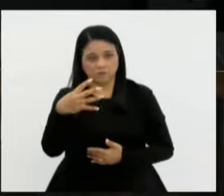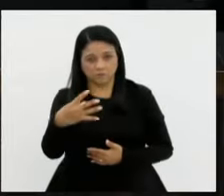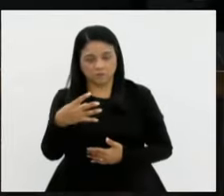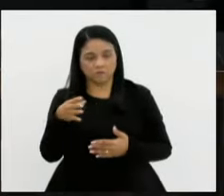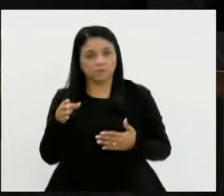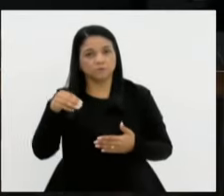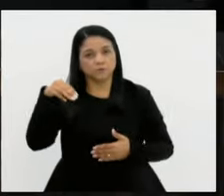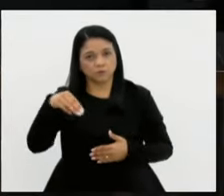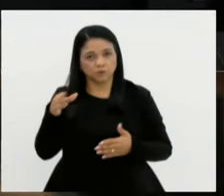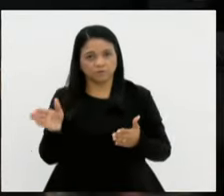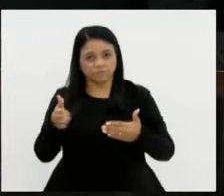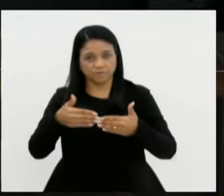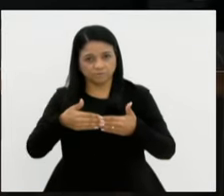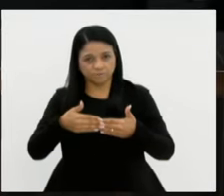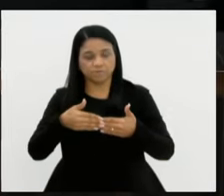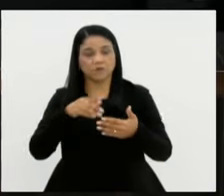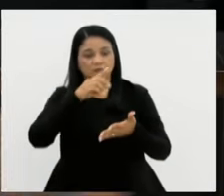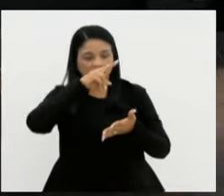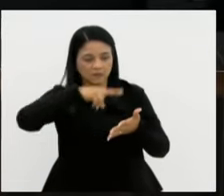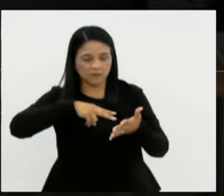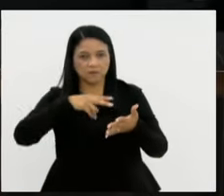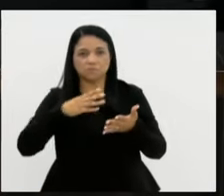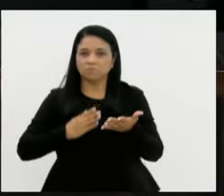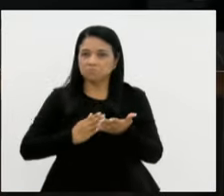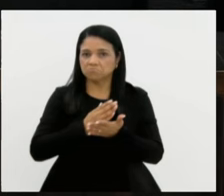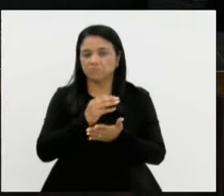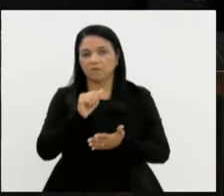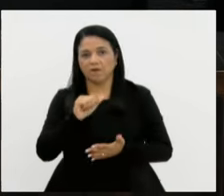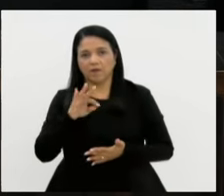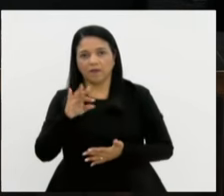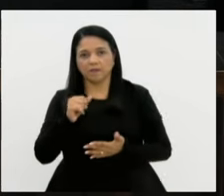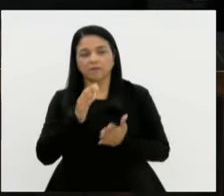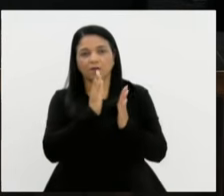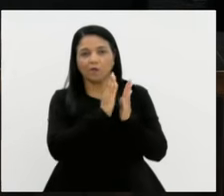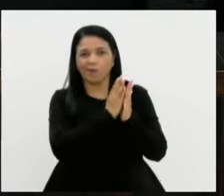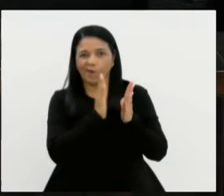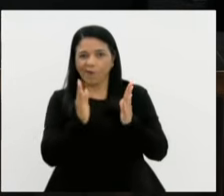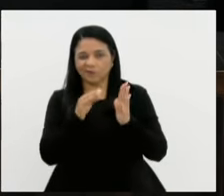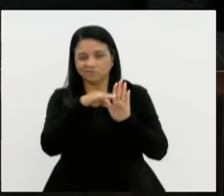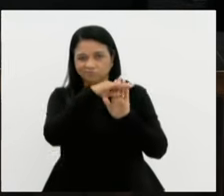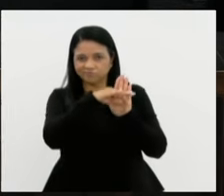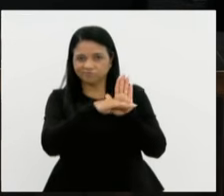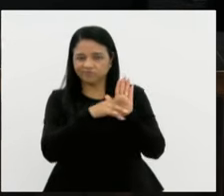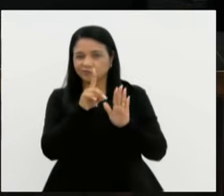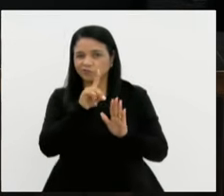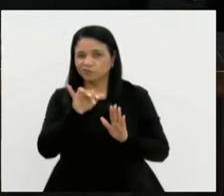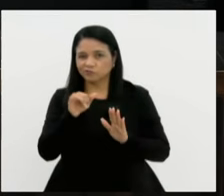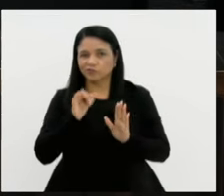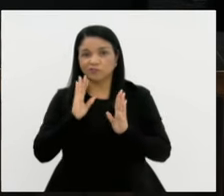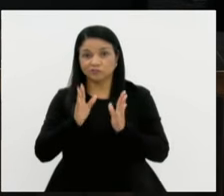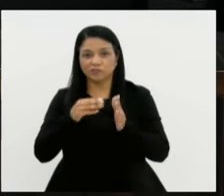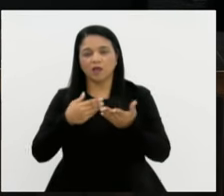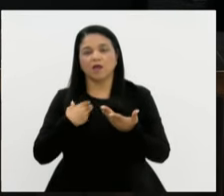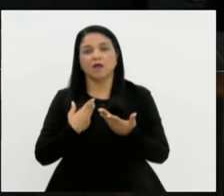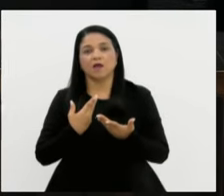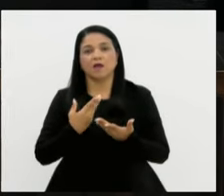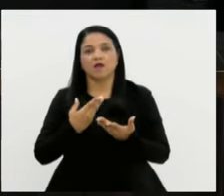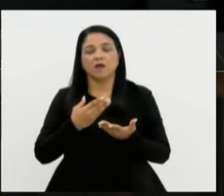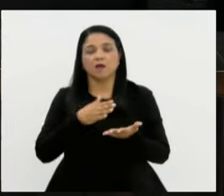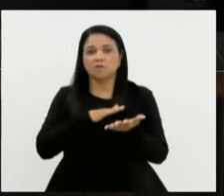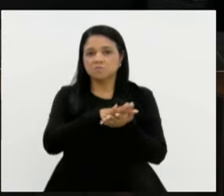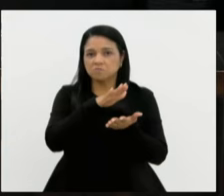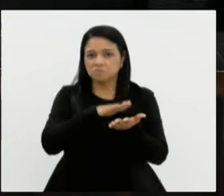Fred Pacheco. Lida e aprovada a ata, passa-se a ordem do dia. Gostaria de dizer que a gente já está subindo a publicação da emenda no